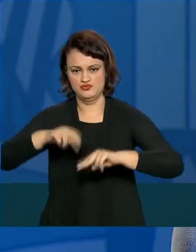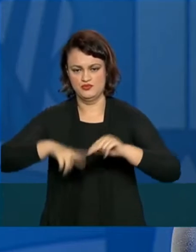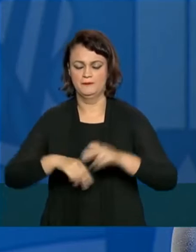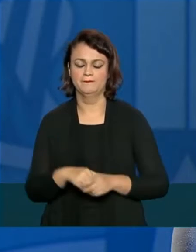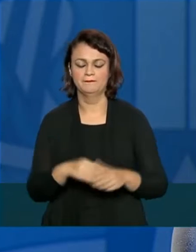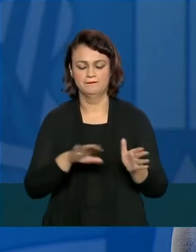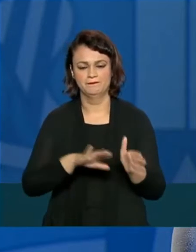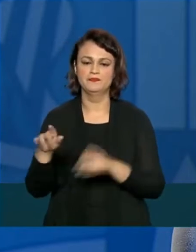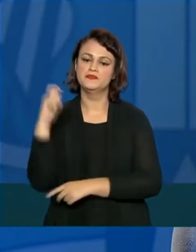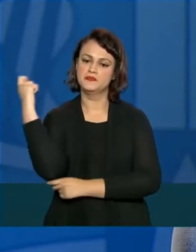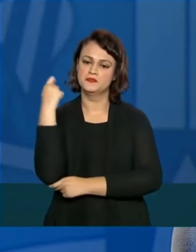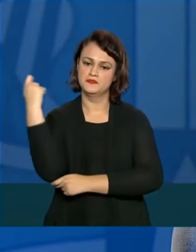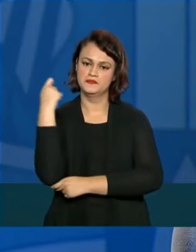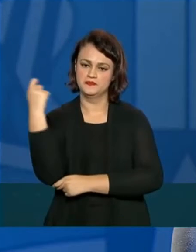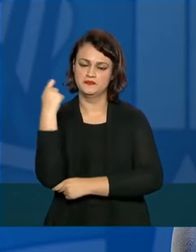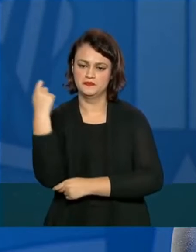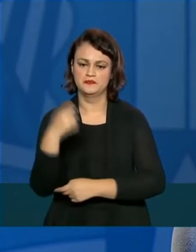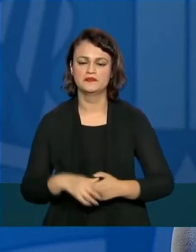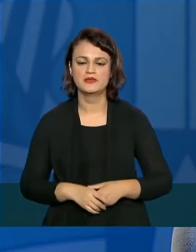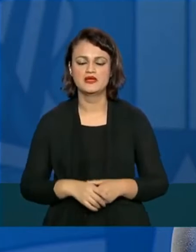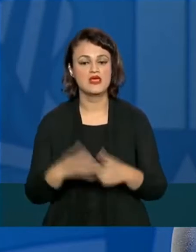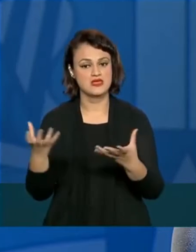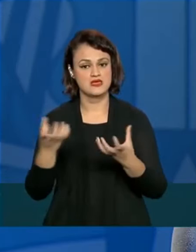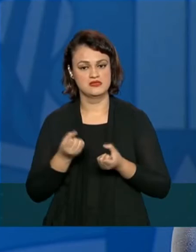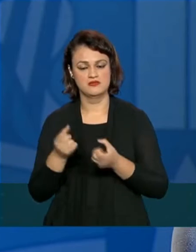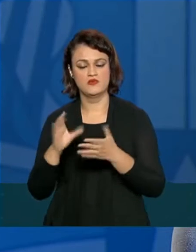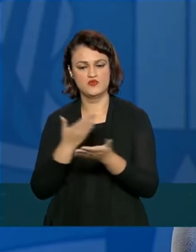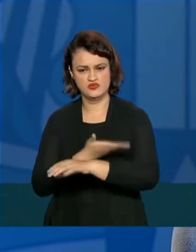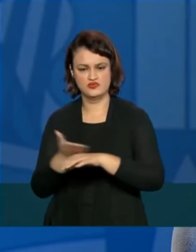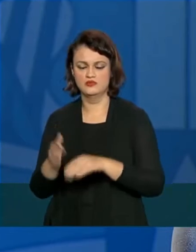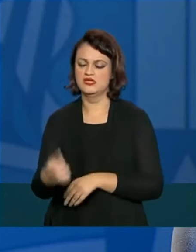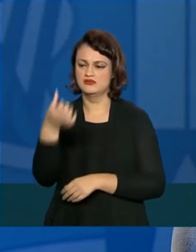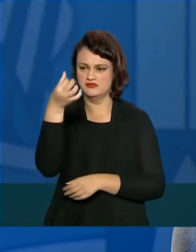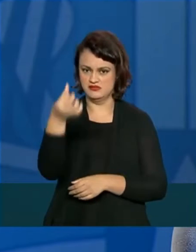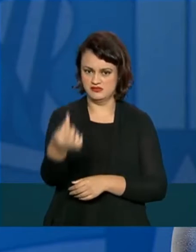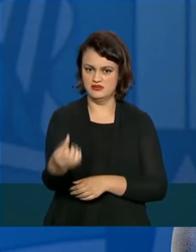Rio Grande do Sul recebeu como rotina o Estado